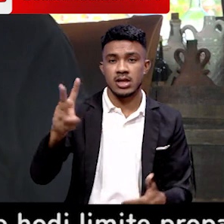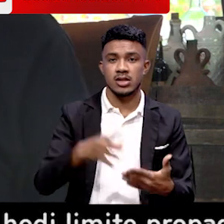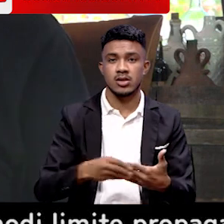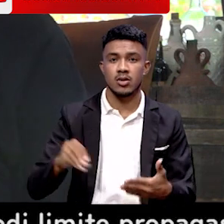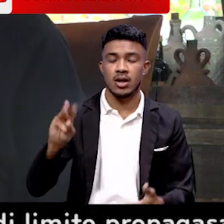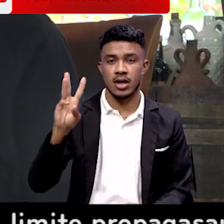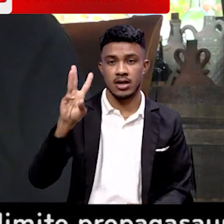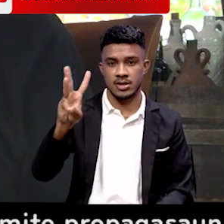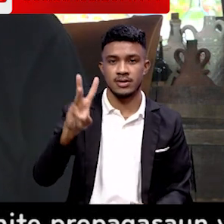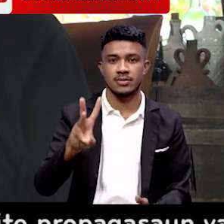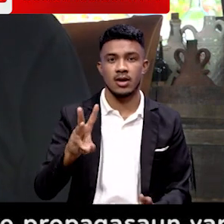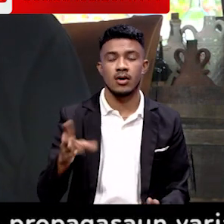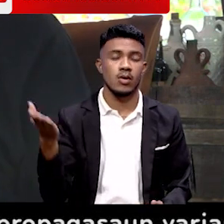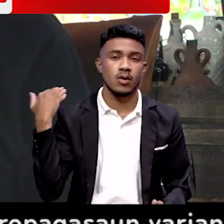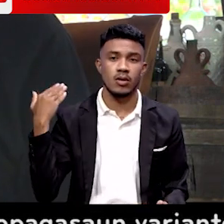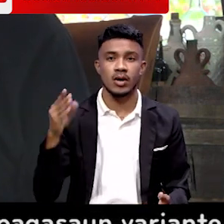$4, nem os demais, zona.